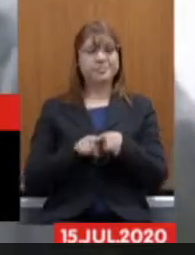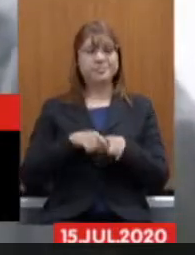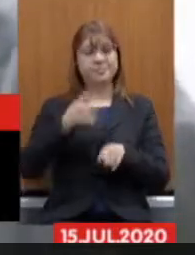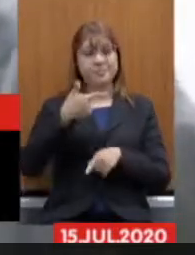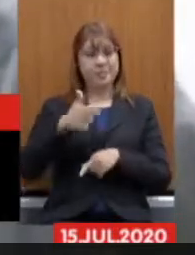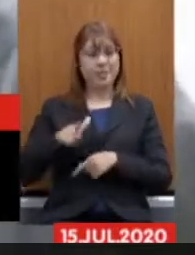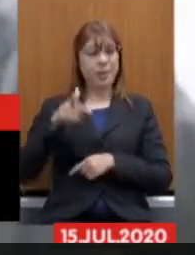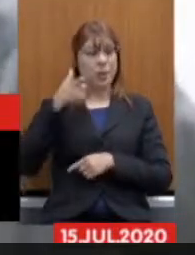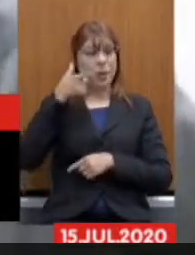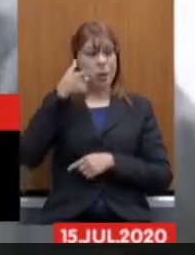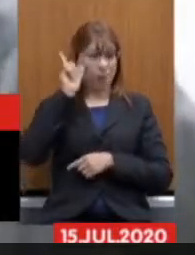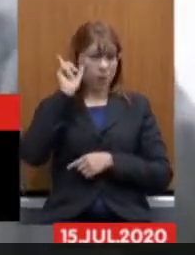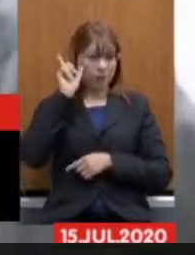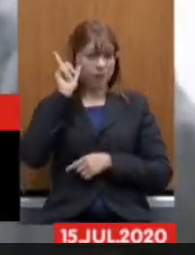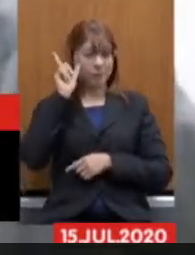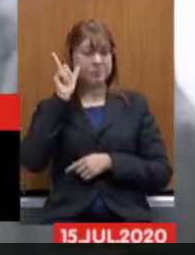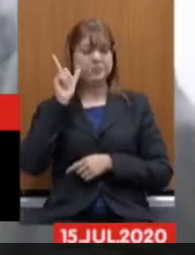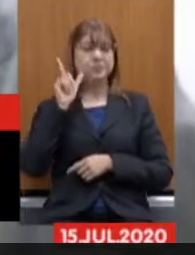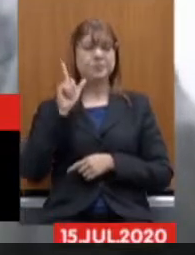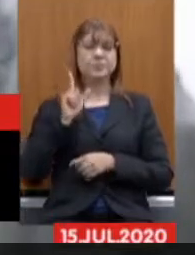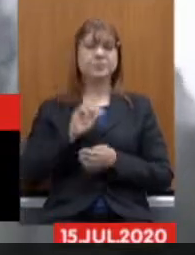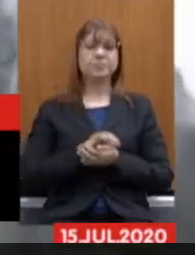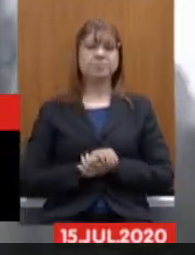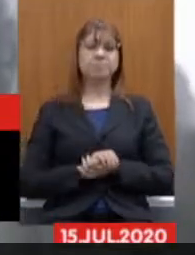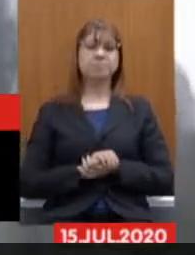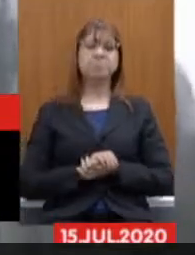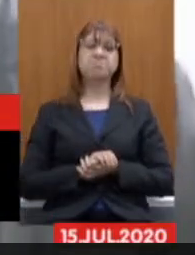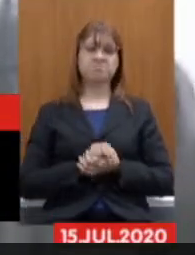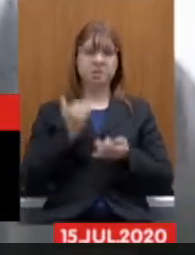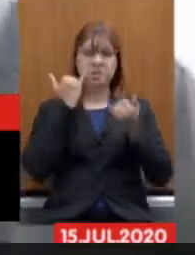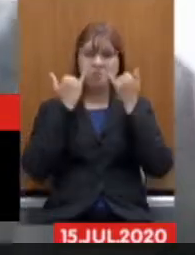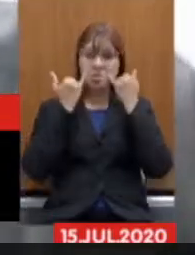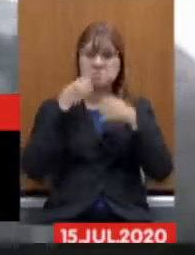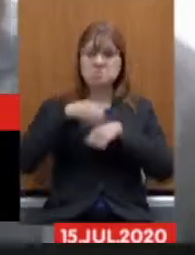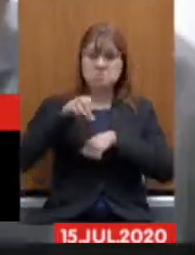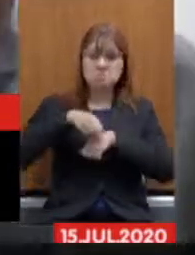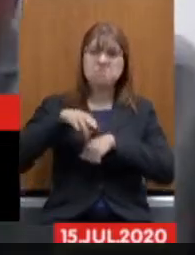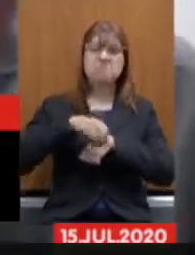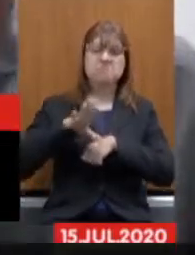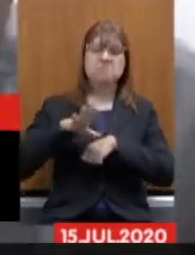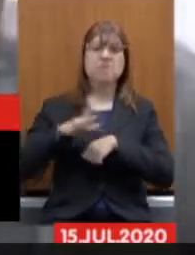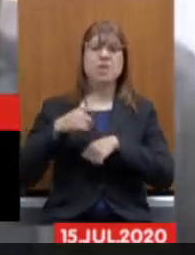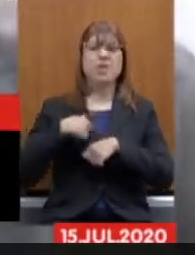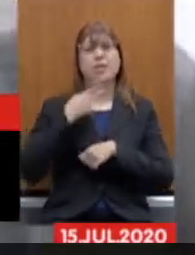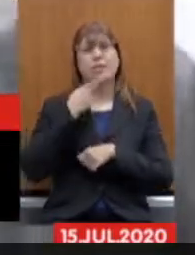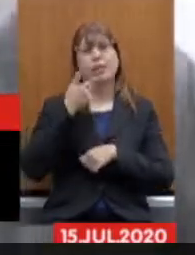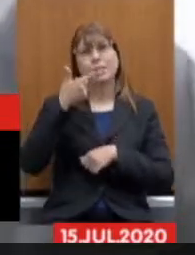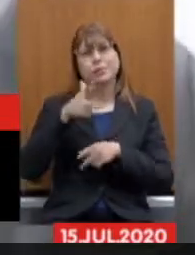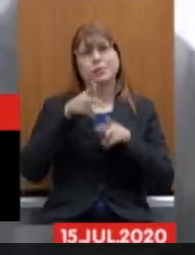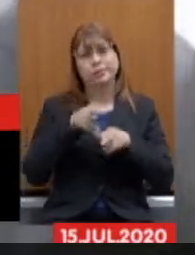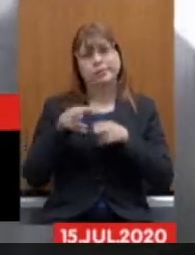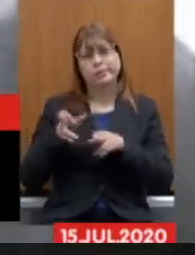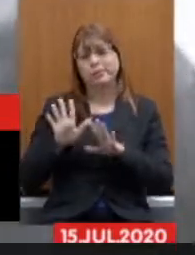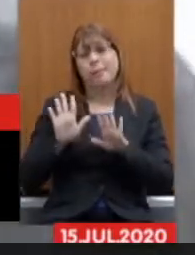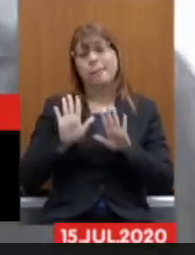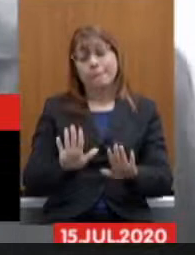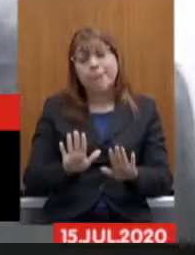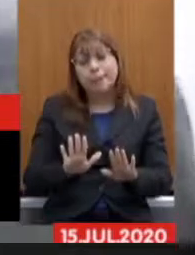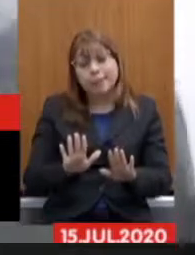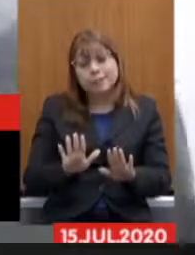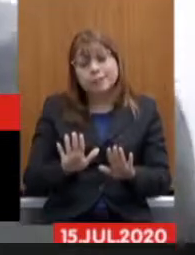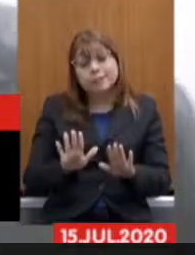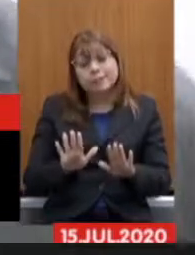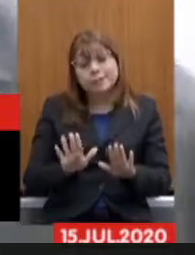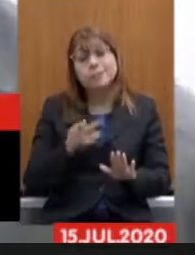eles também de ontem né não trouxeram muitas informações eu não quero ser repetitivo presidente mas é importante da gente